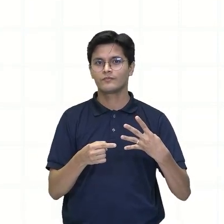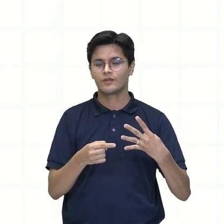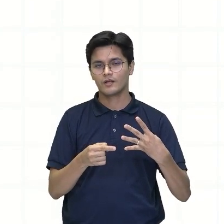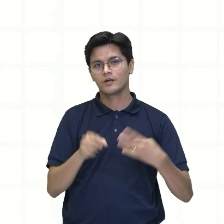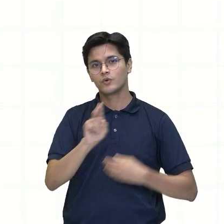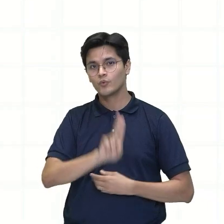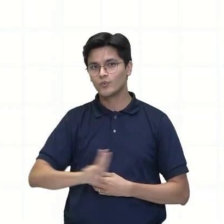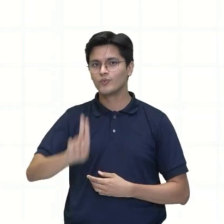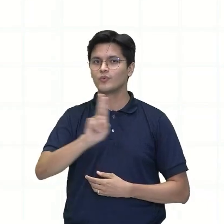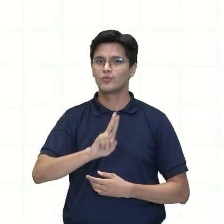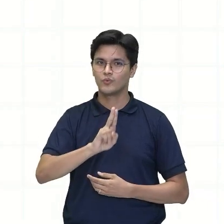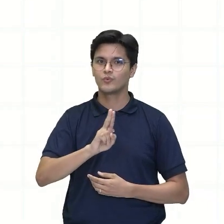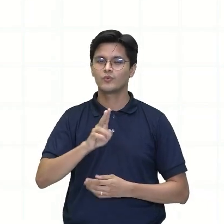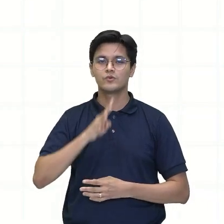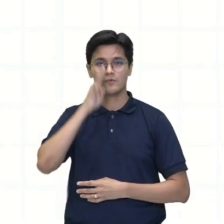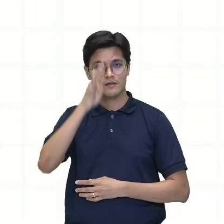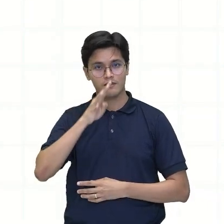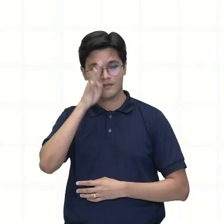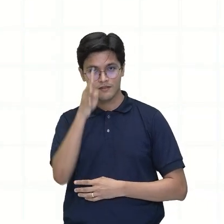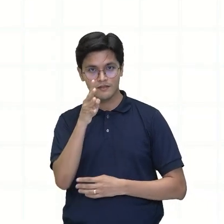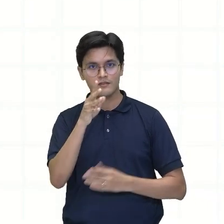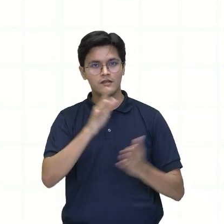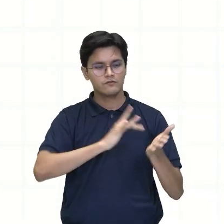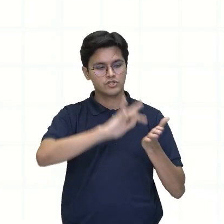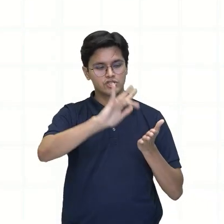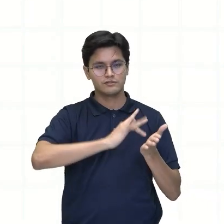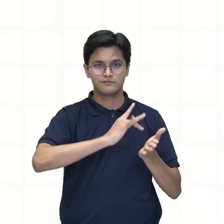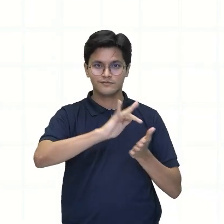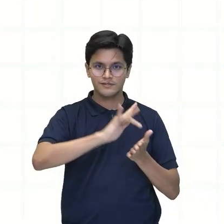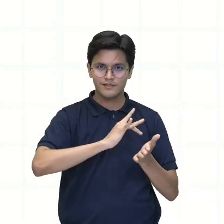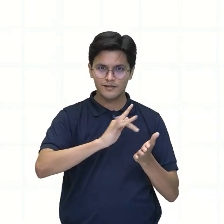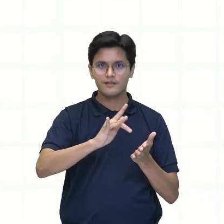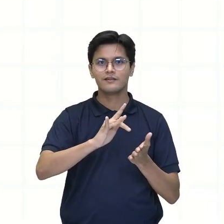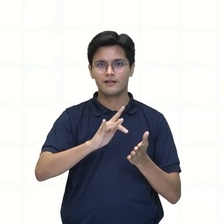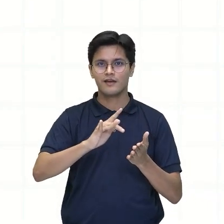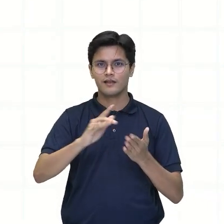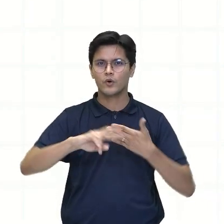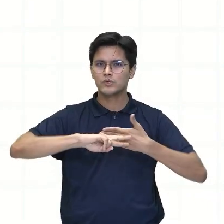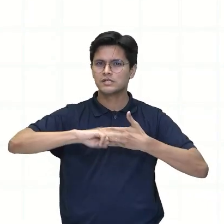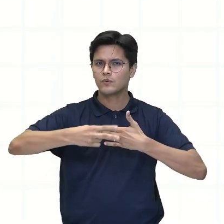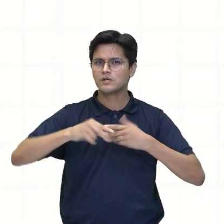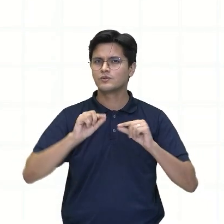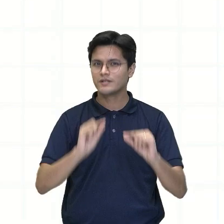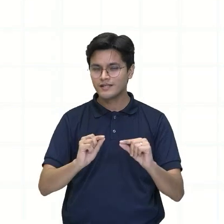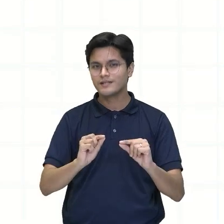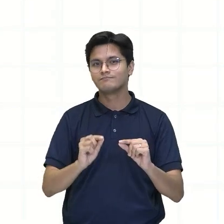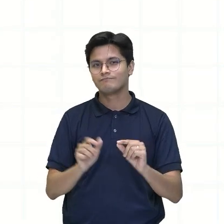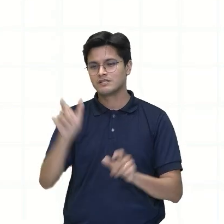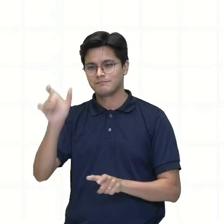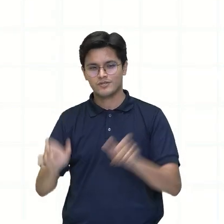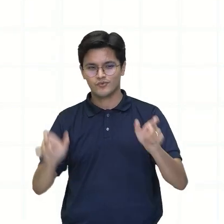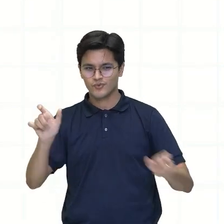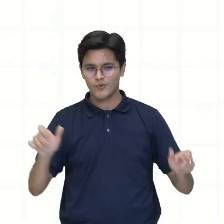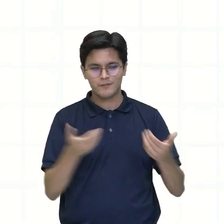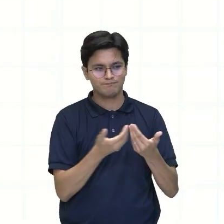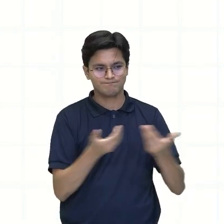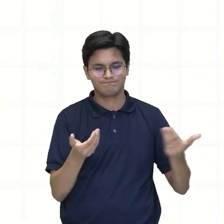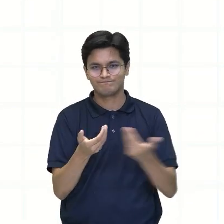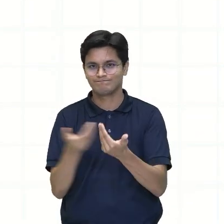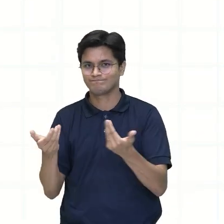de telas causa afastamento entre as pessoas. Aquela imagem também, ela